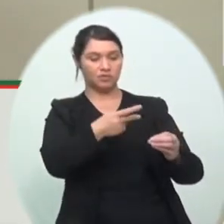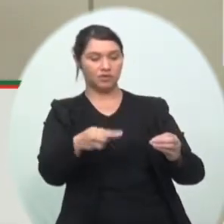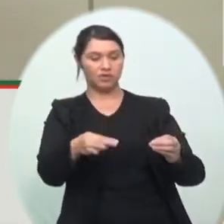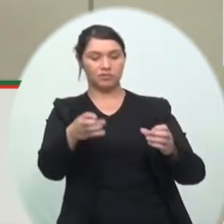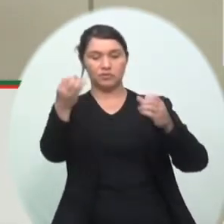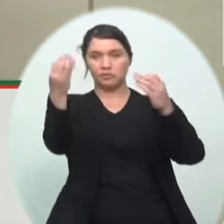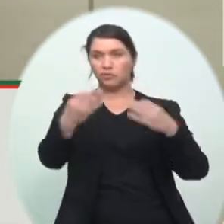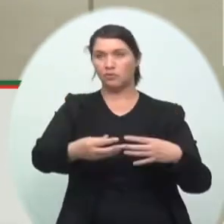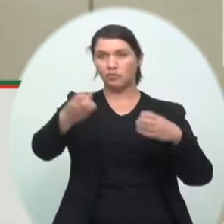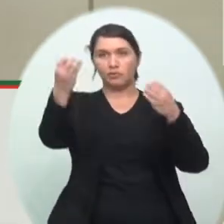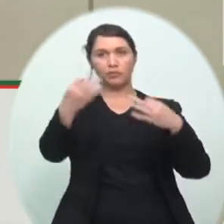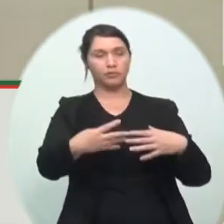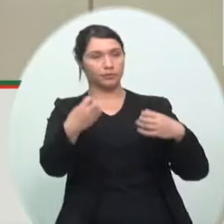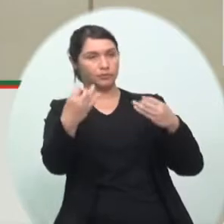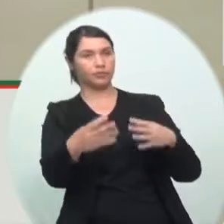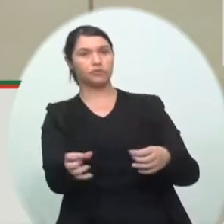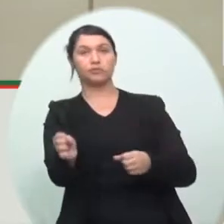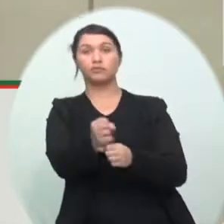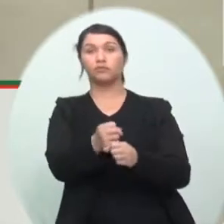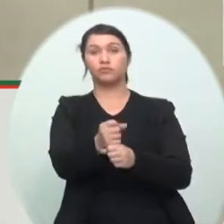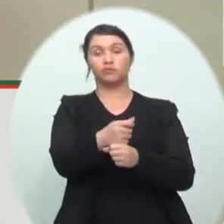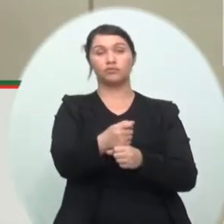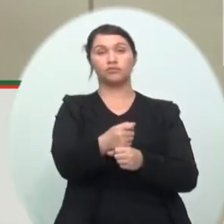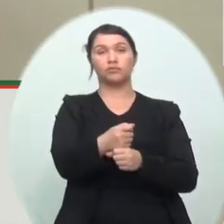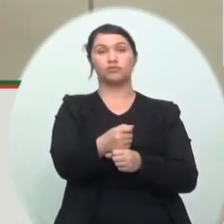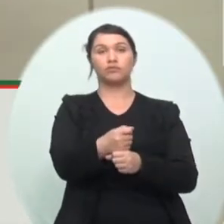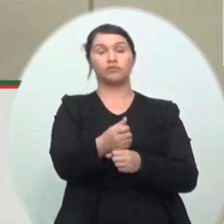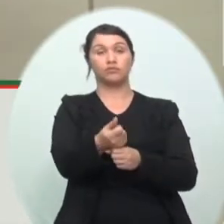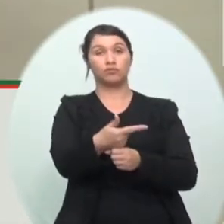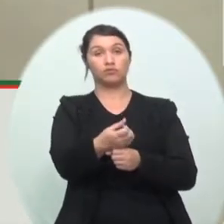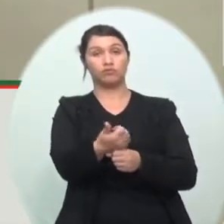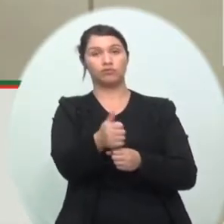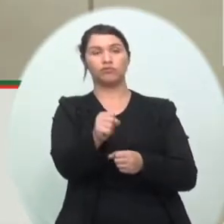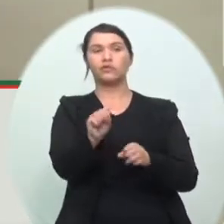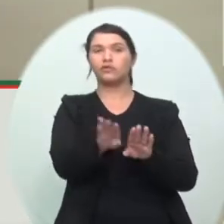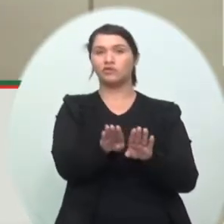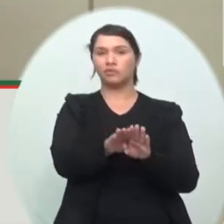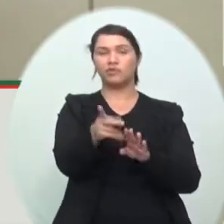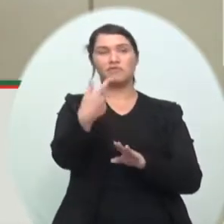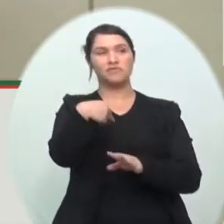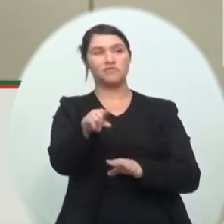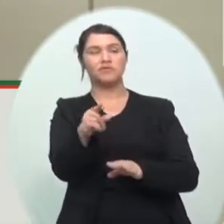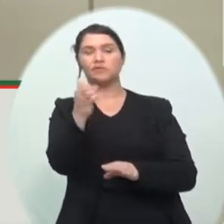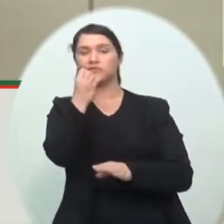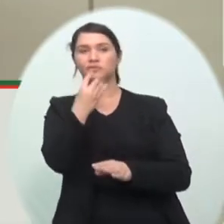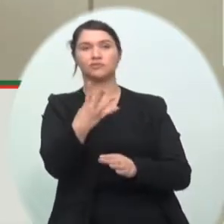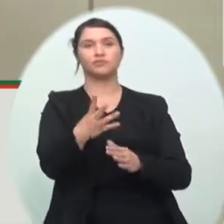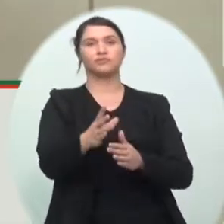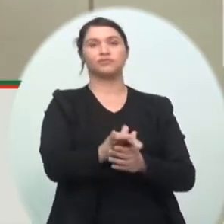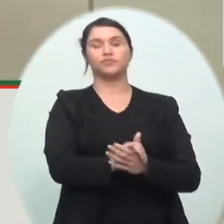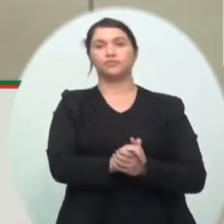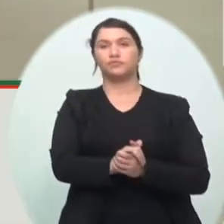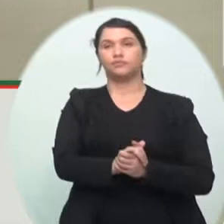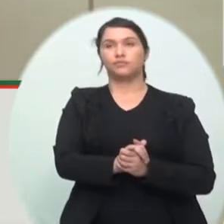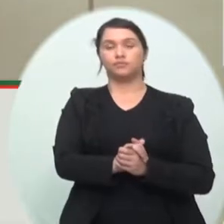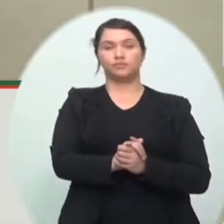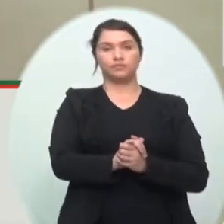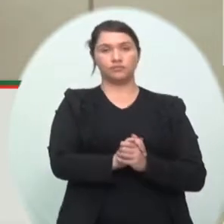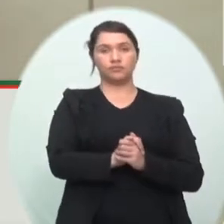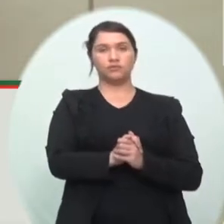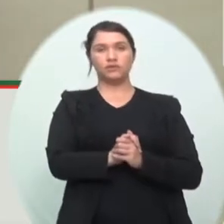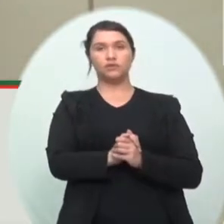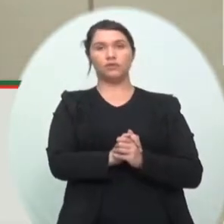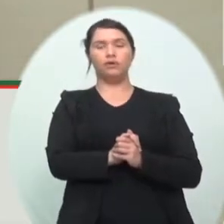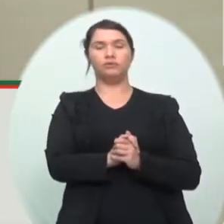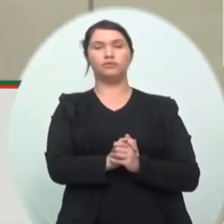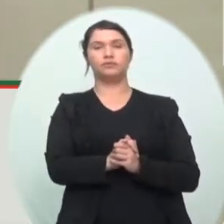na coordenação. Esse ano também, né, vereadora Giovana, os vereadores mirins estiveram lá no 9º Batalhão. O coronel também recebeu a